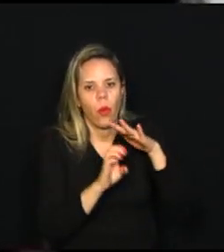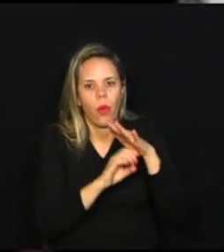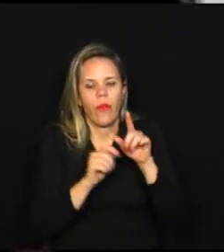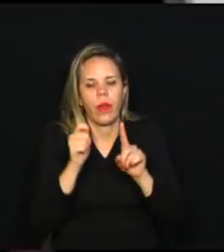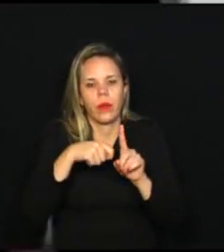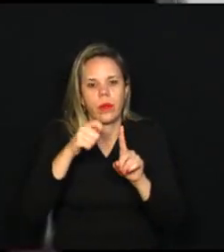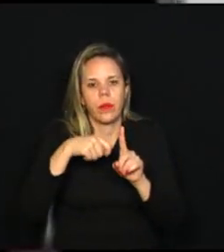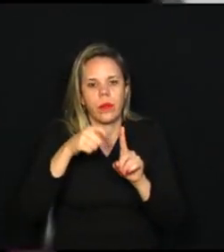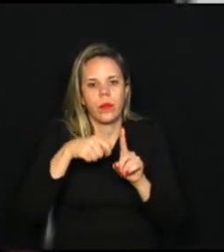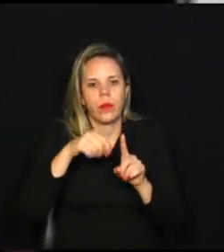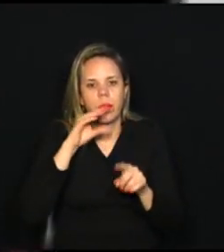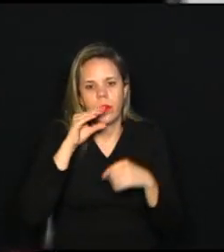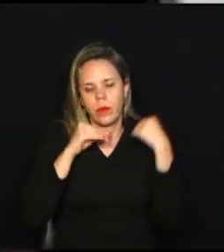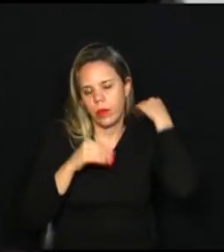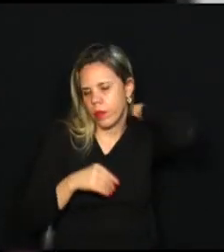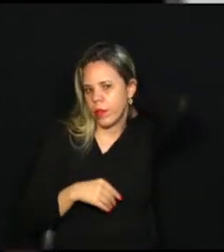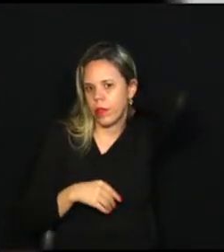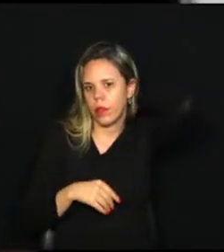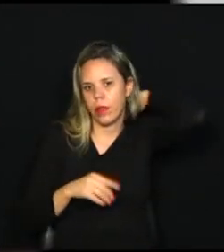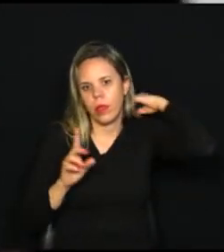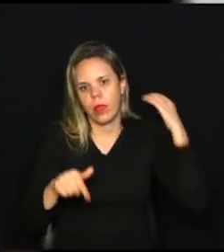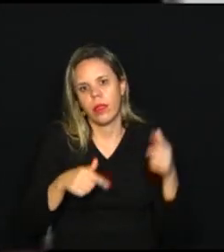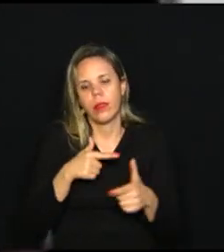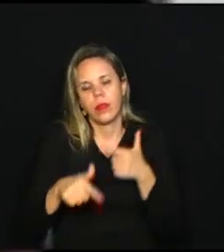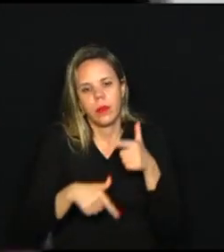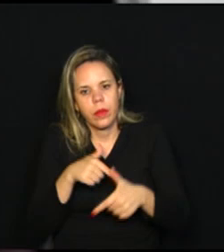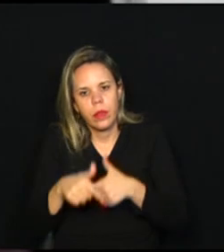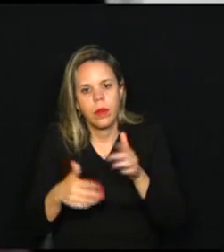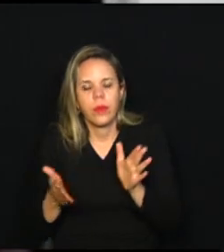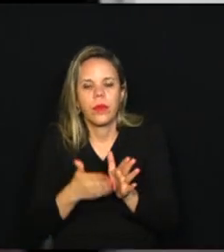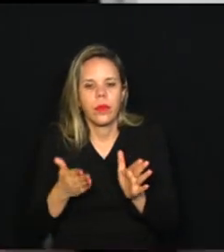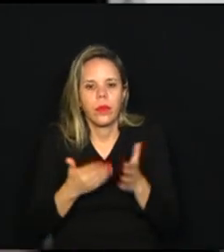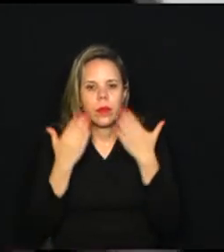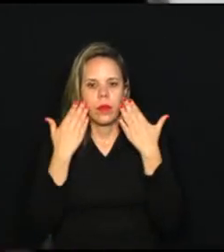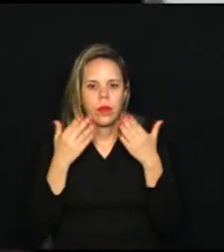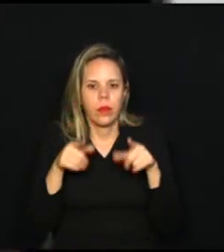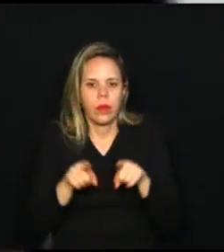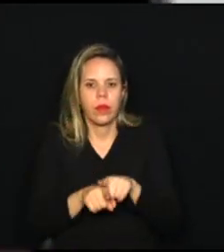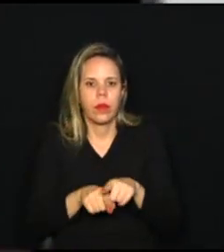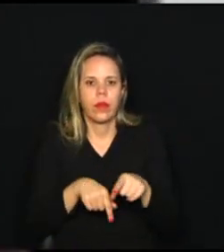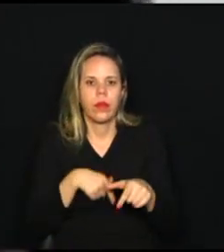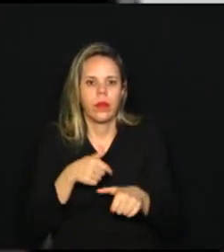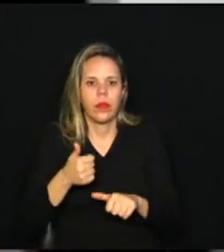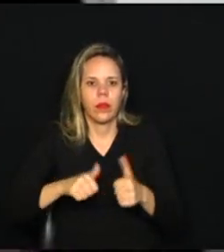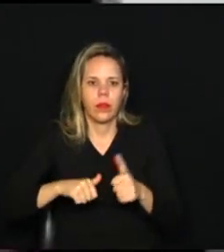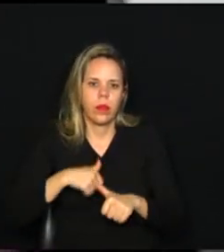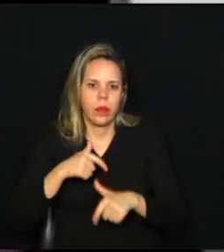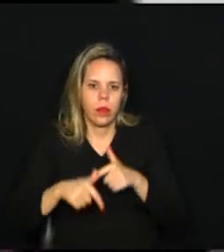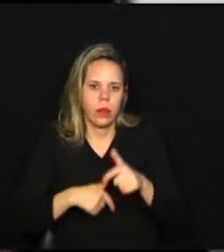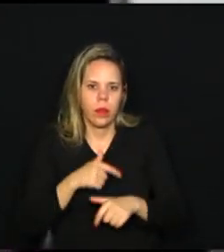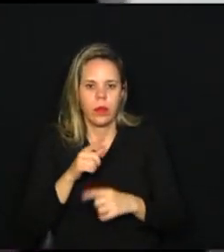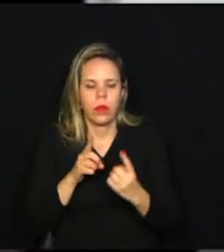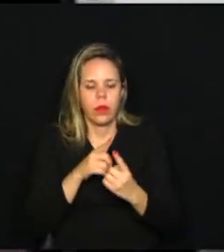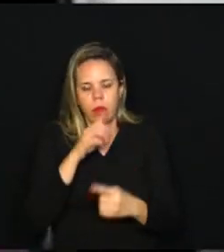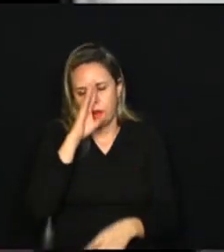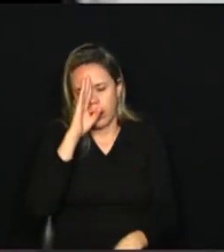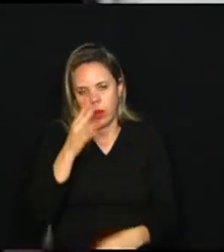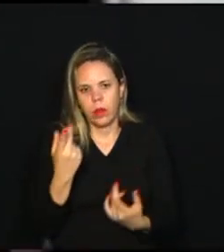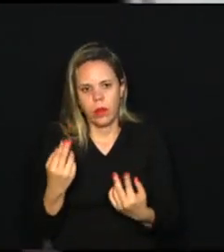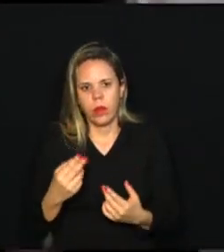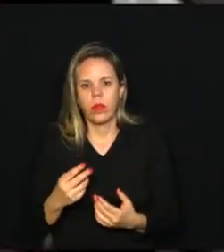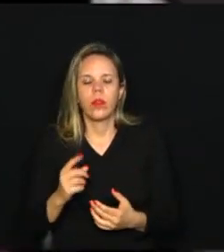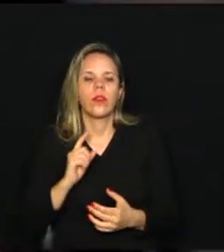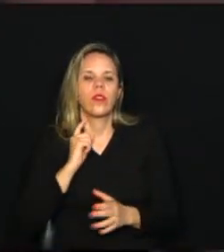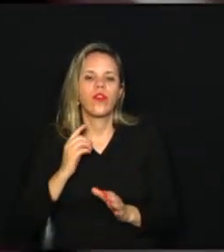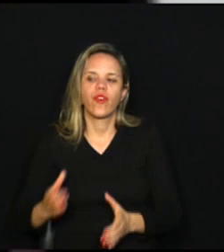seus funcionários, que estão expostos em linhas de produção, uma testagem periódica de trabalhadores de serviços essenciais, como lixeiros,